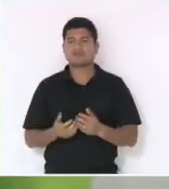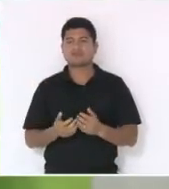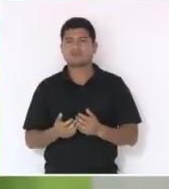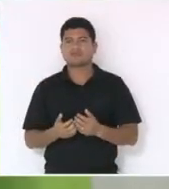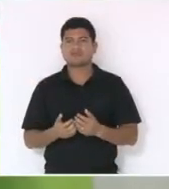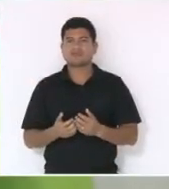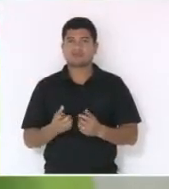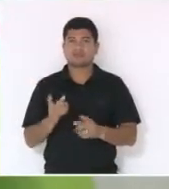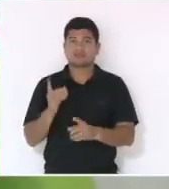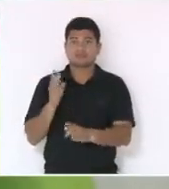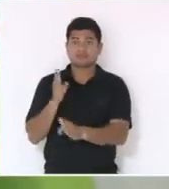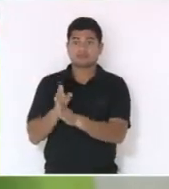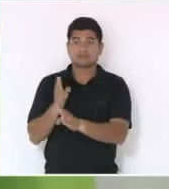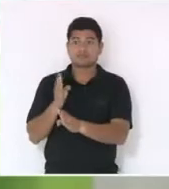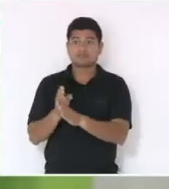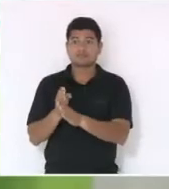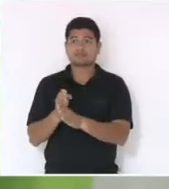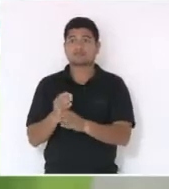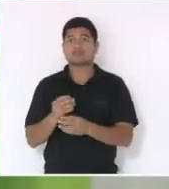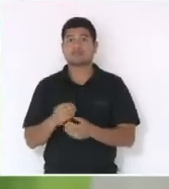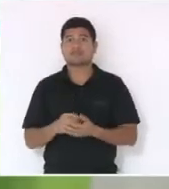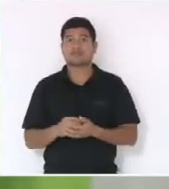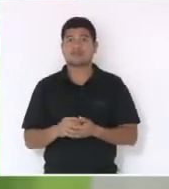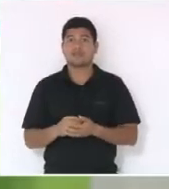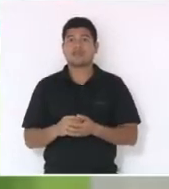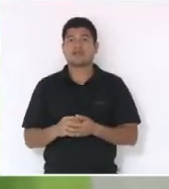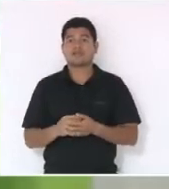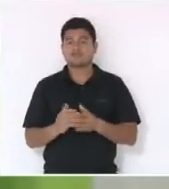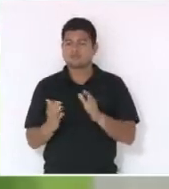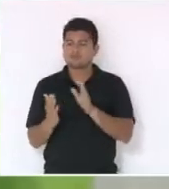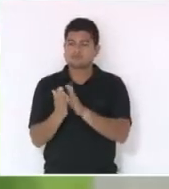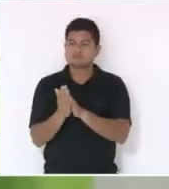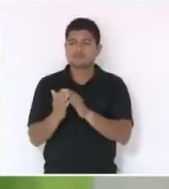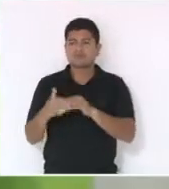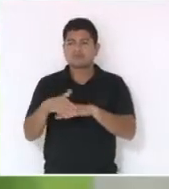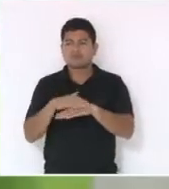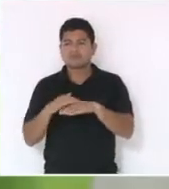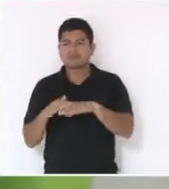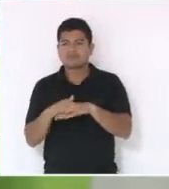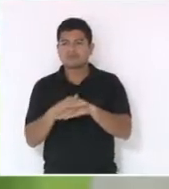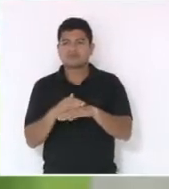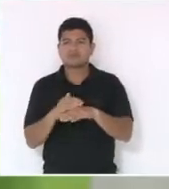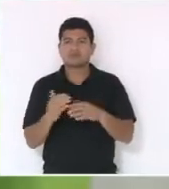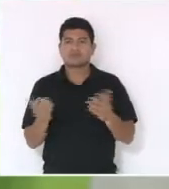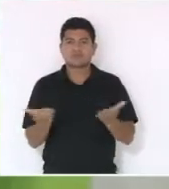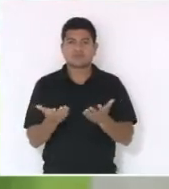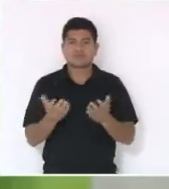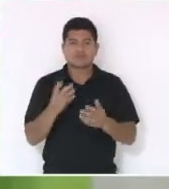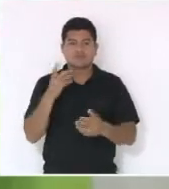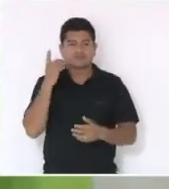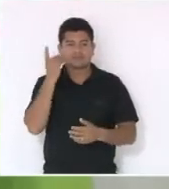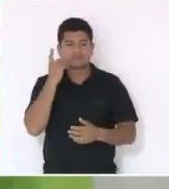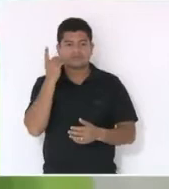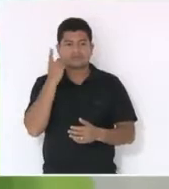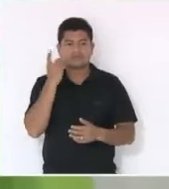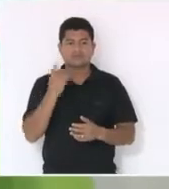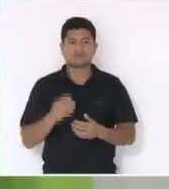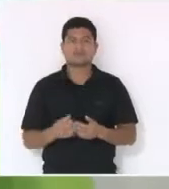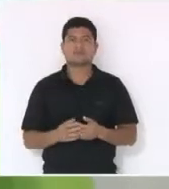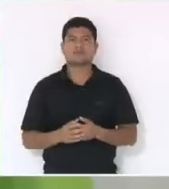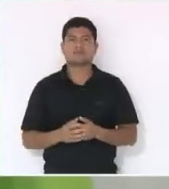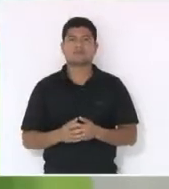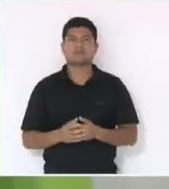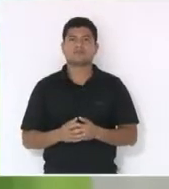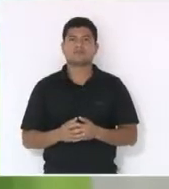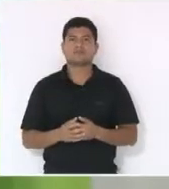de despachar, de atender, de ouvir os senhores deputados, até porque